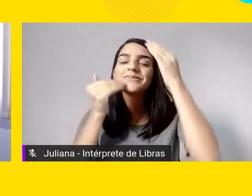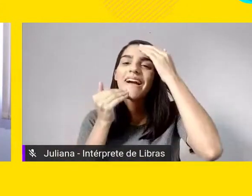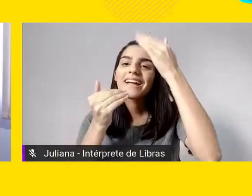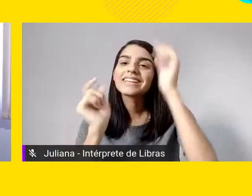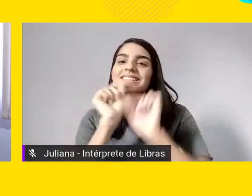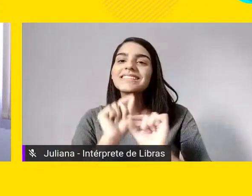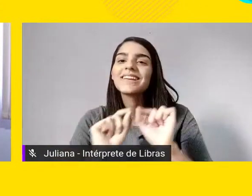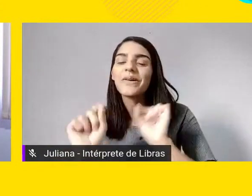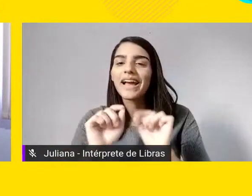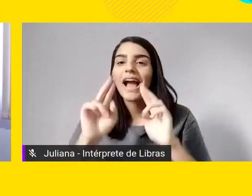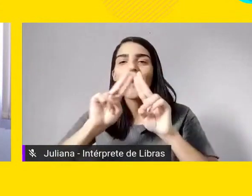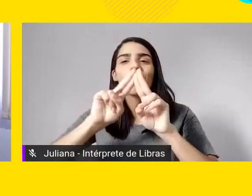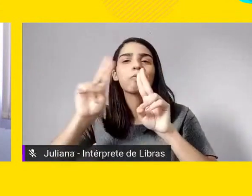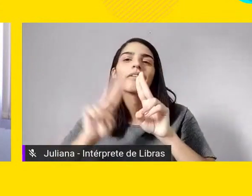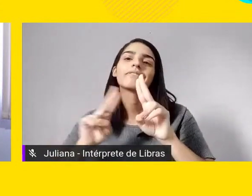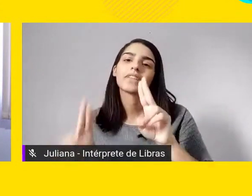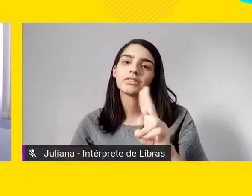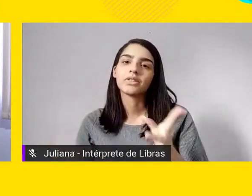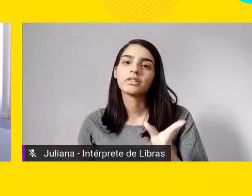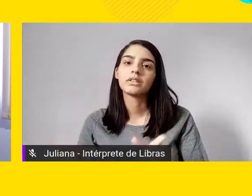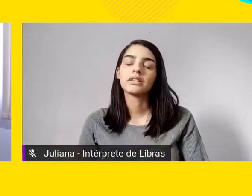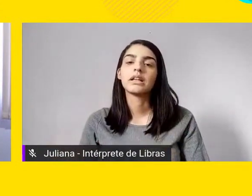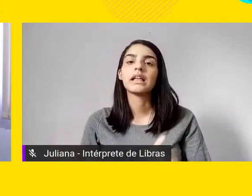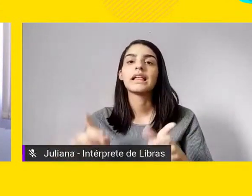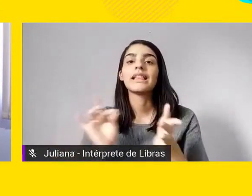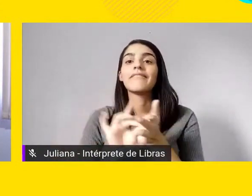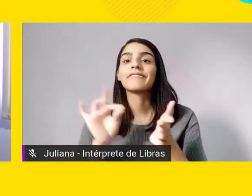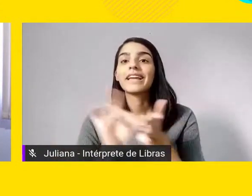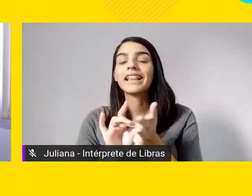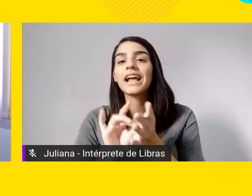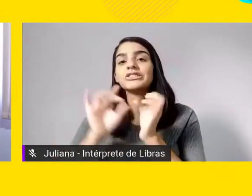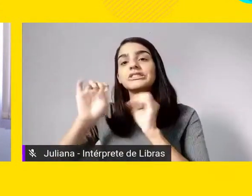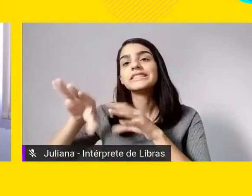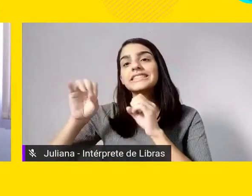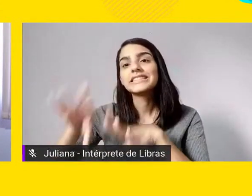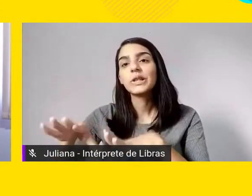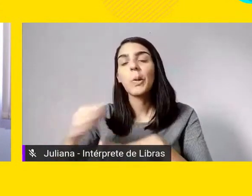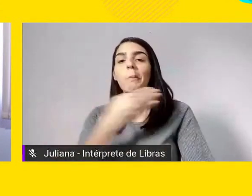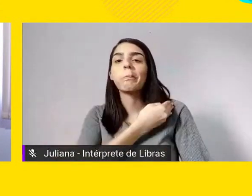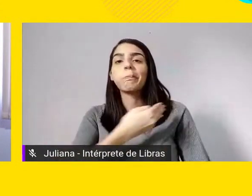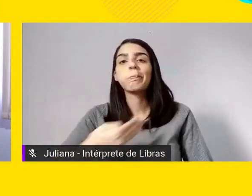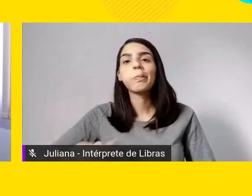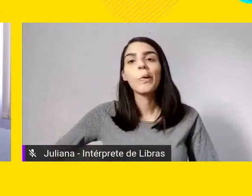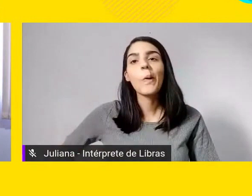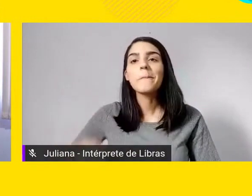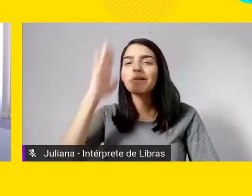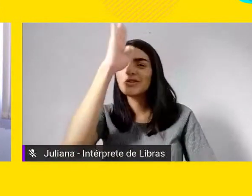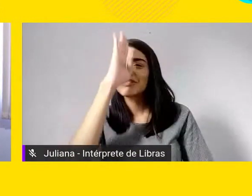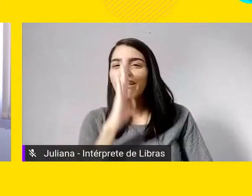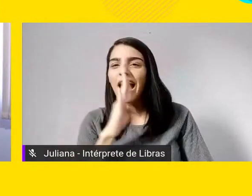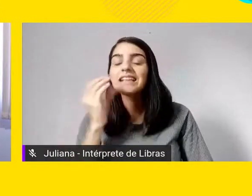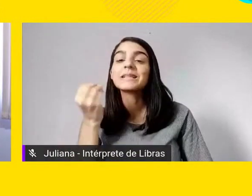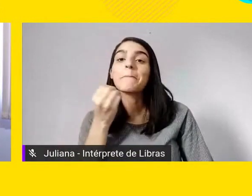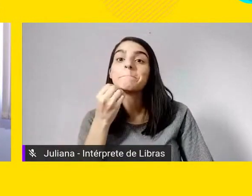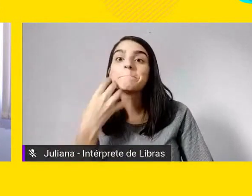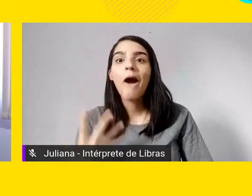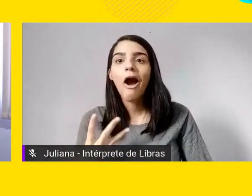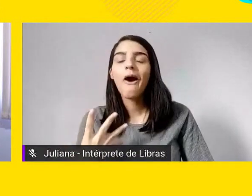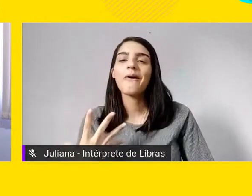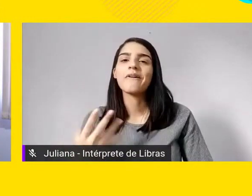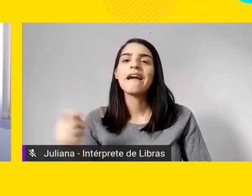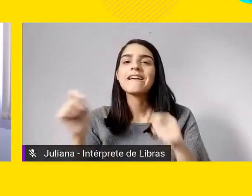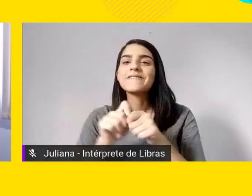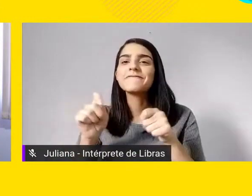Janeiro. Na verdade, ao ensino público, gratuito e de qualidade que é feito